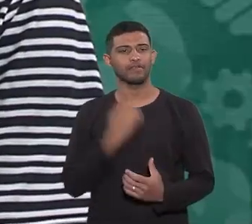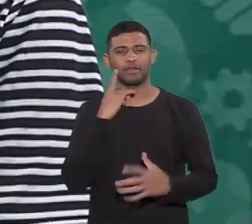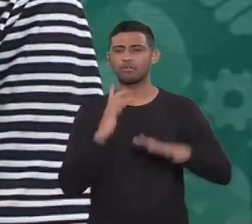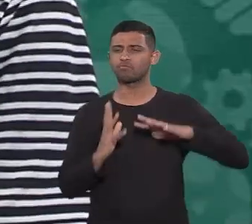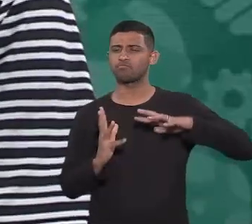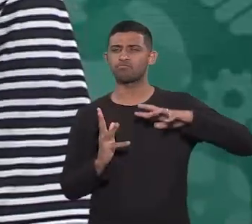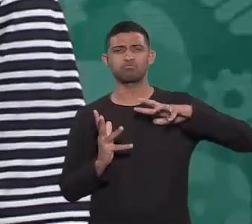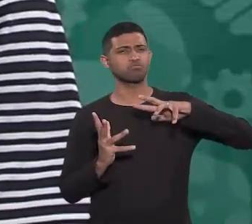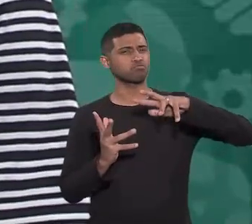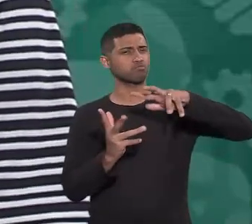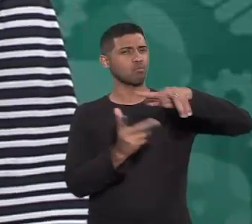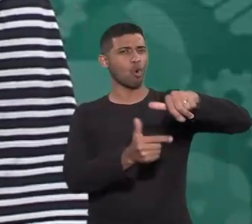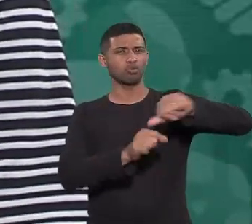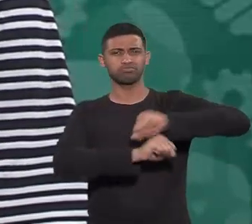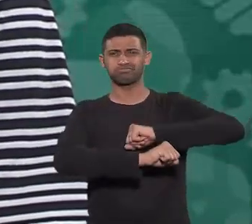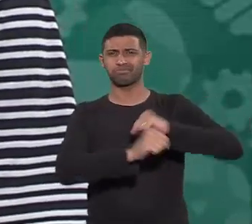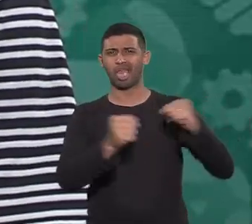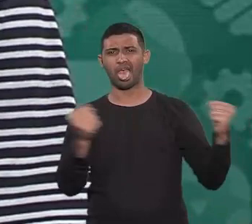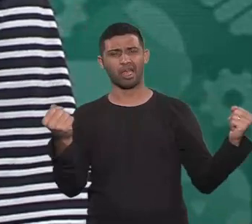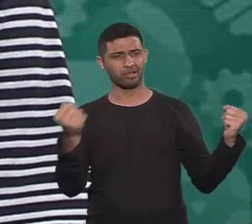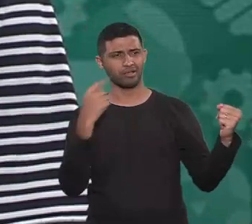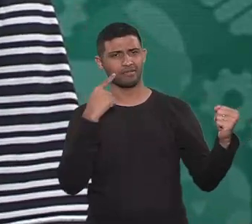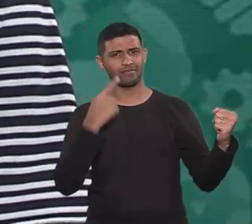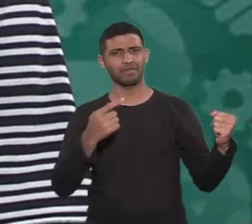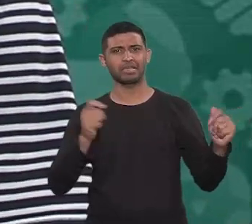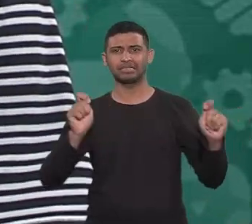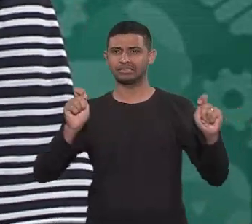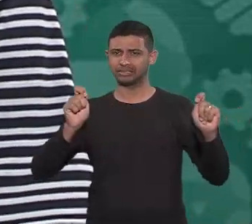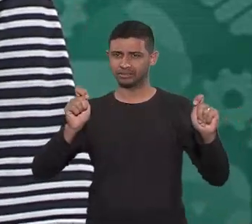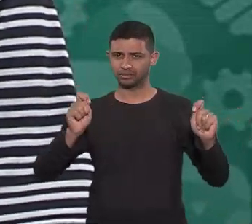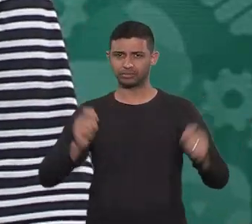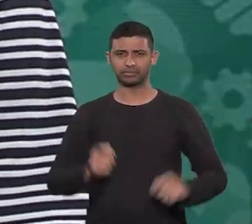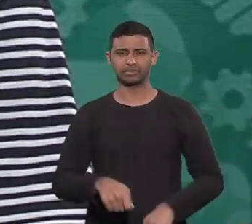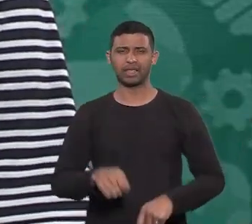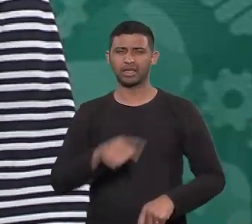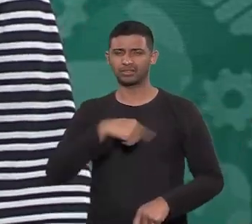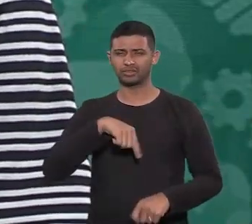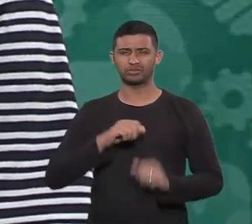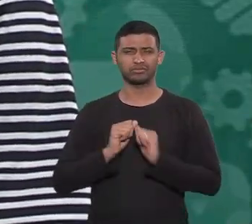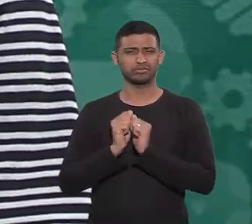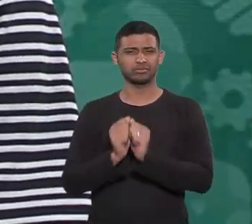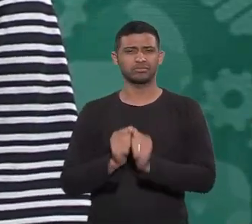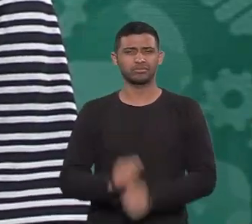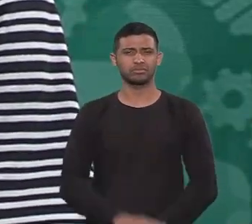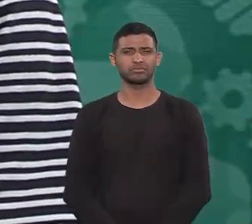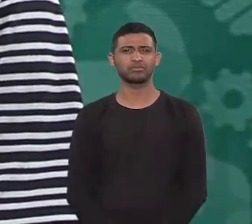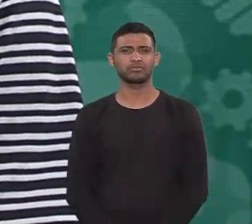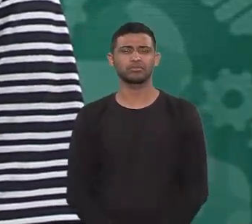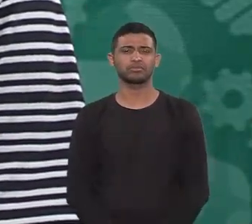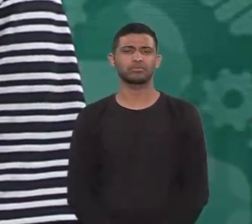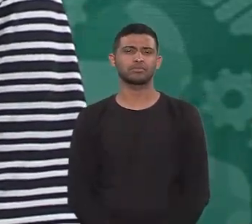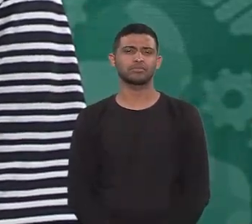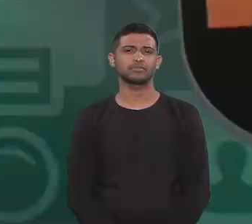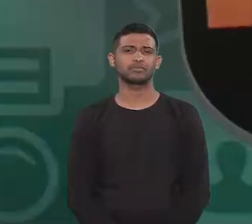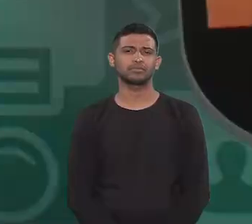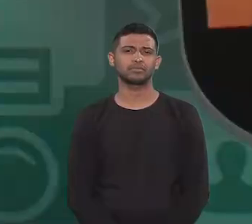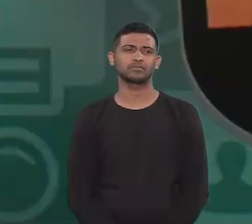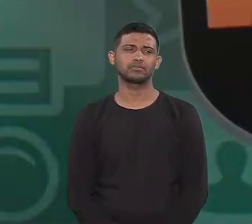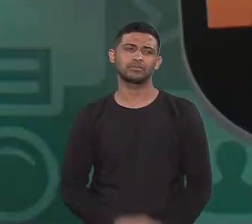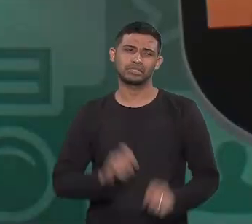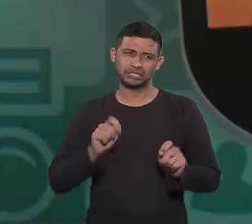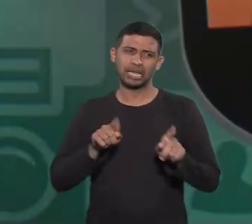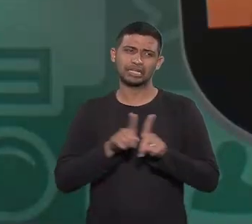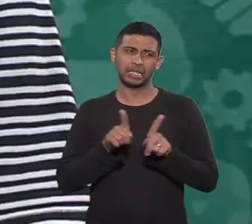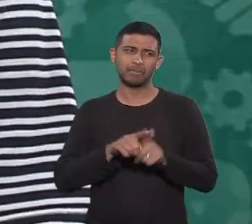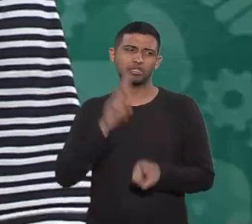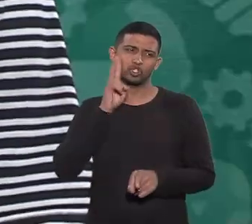mundo muito gigante que a gente traz com com a gente, entende? Que pode mudar o rumo da